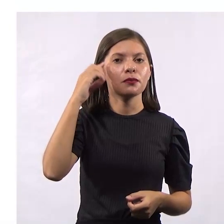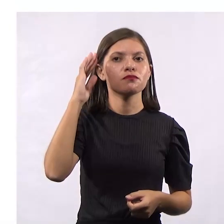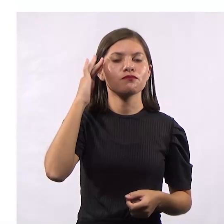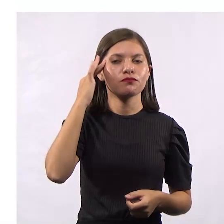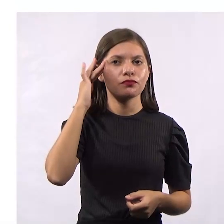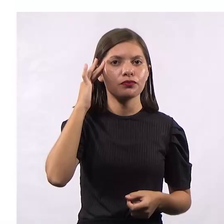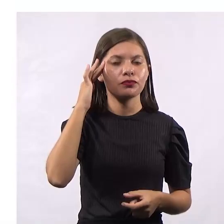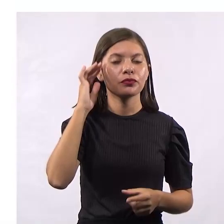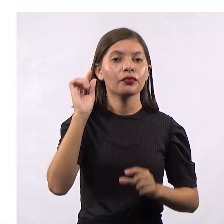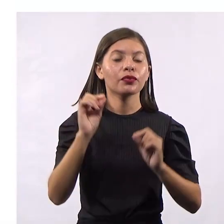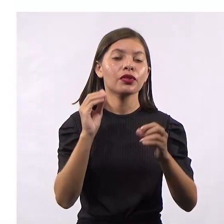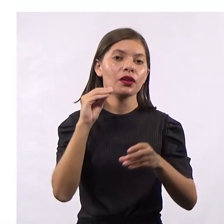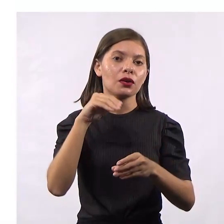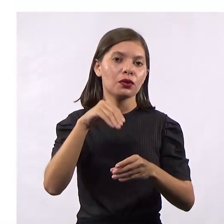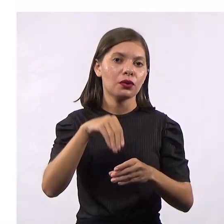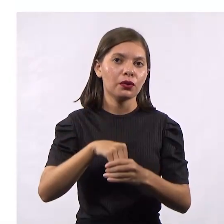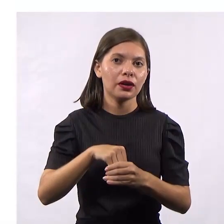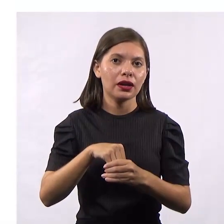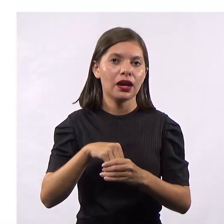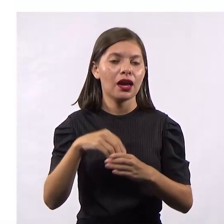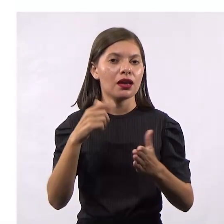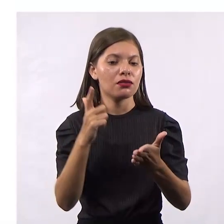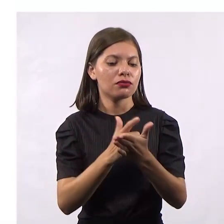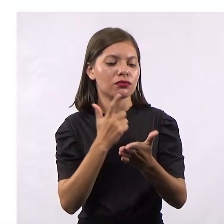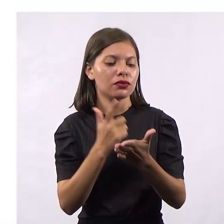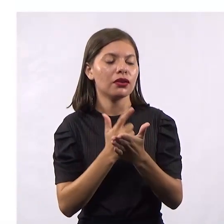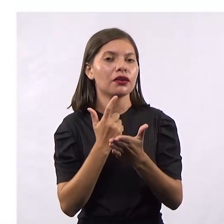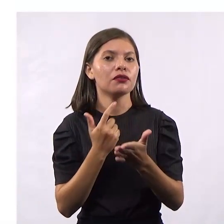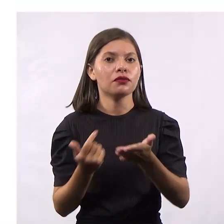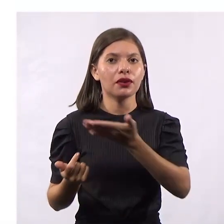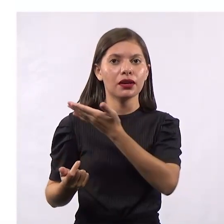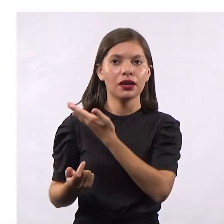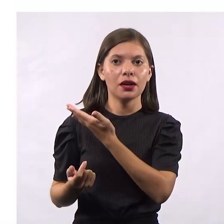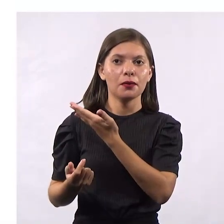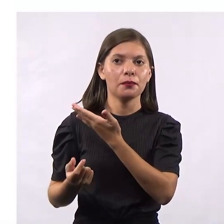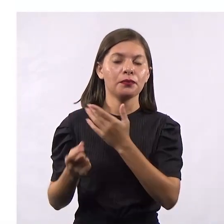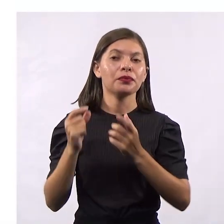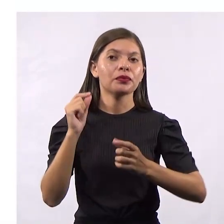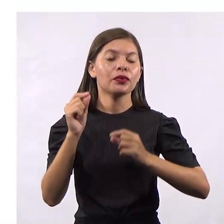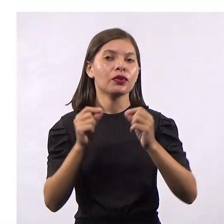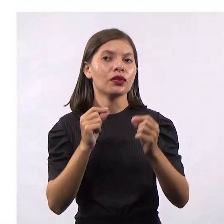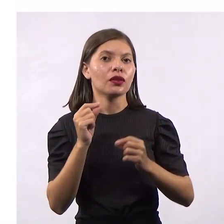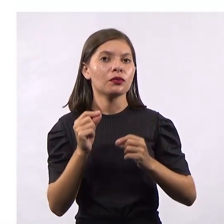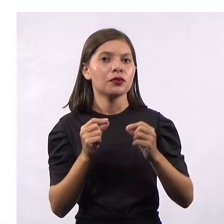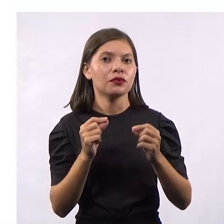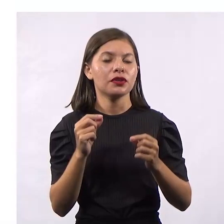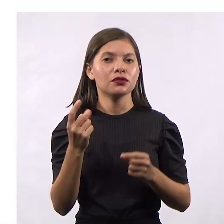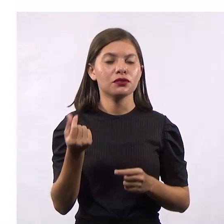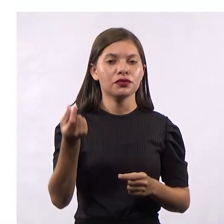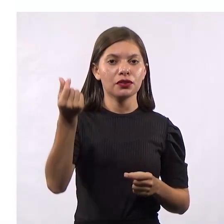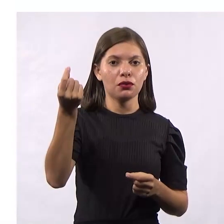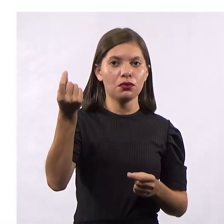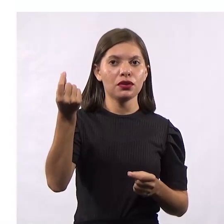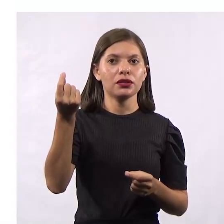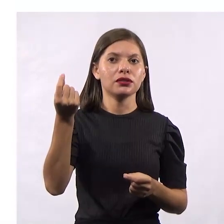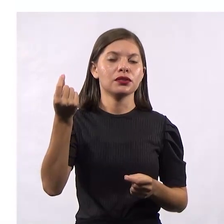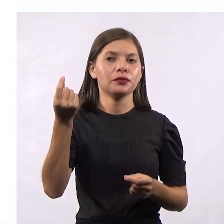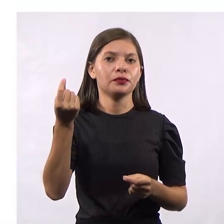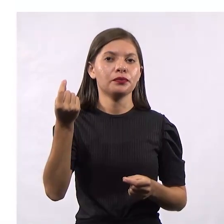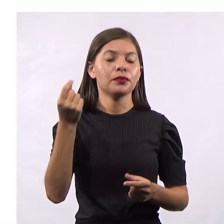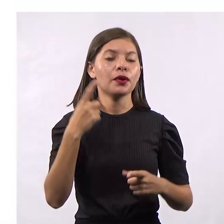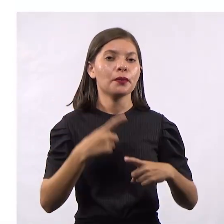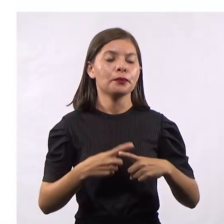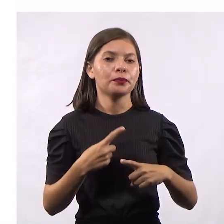do acordo firmado. Até coloquei aqui essa passagem do livro que fala que, uma vez definidos os valores a serem repassados